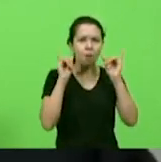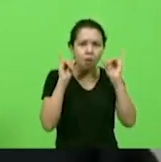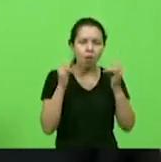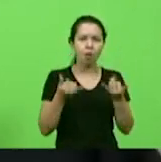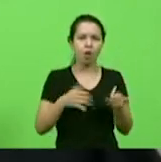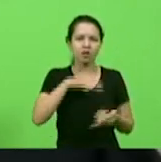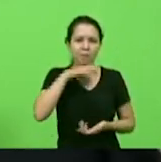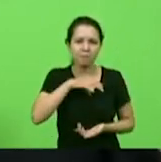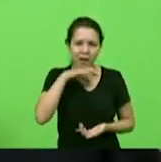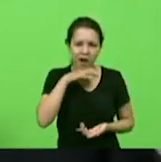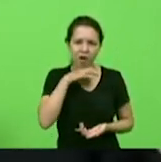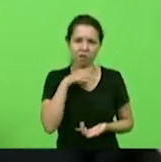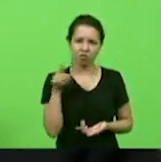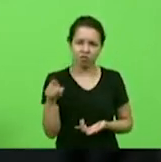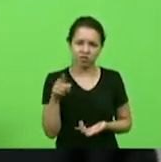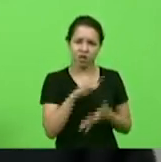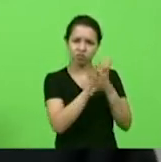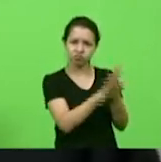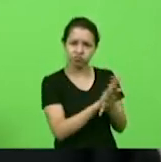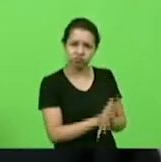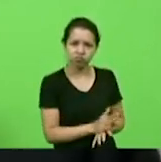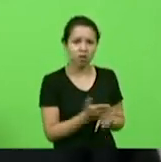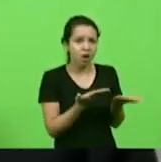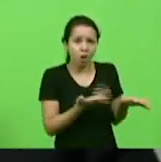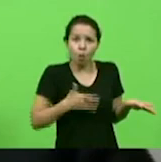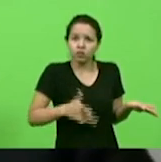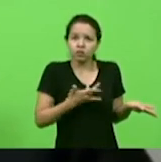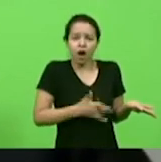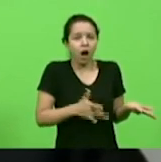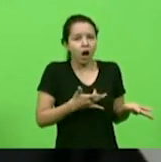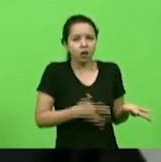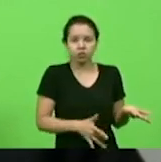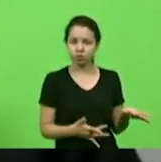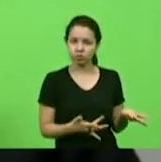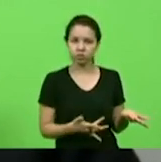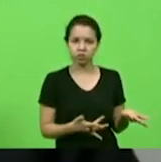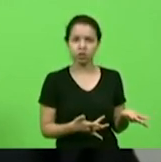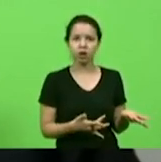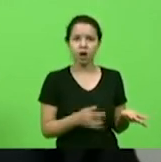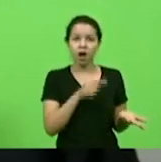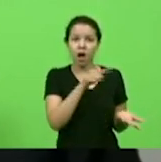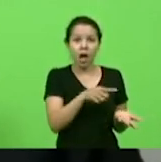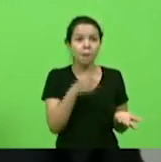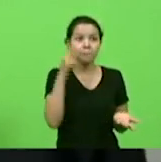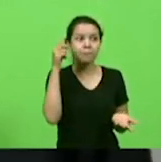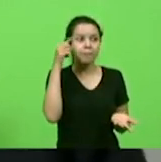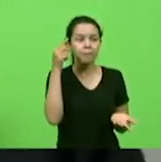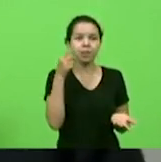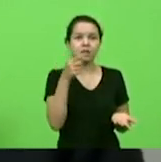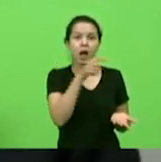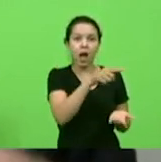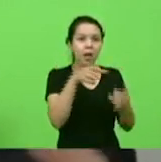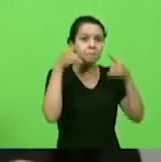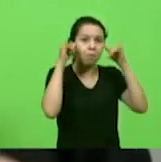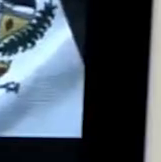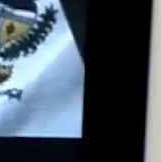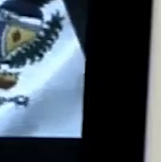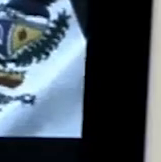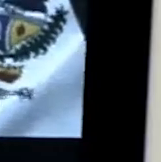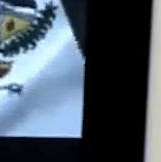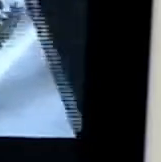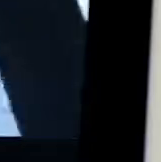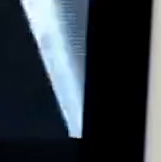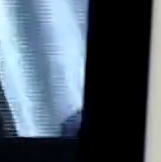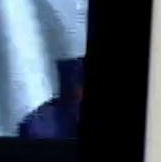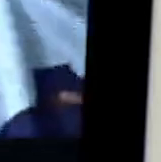de autoria dele. Um dos projetos trata de multa aos agentes de saúde que simularem a aplicação da